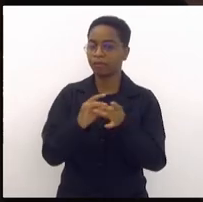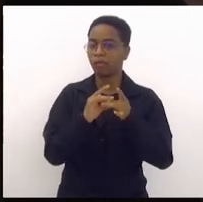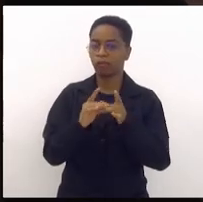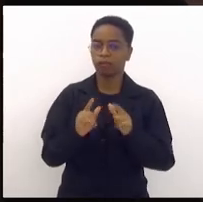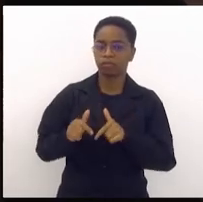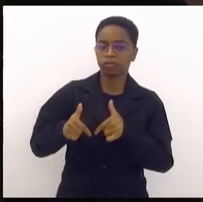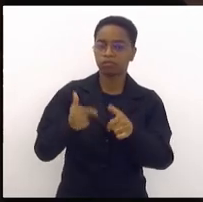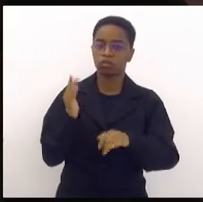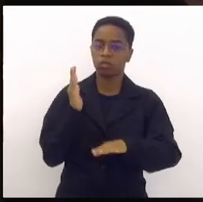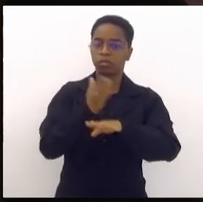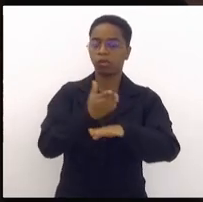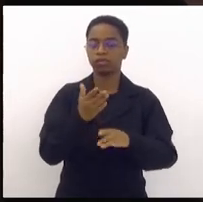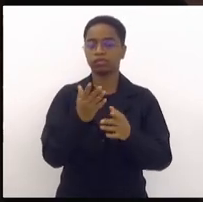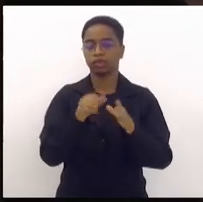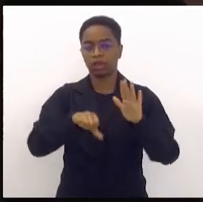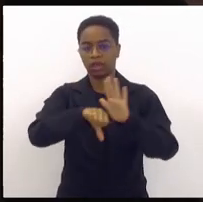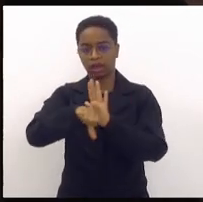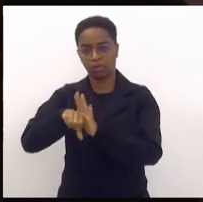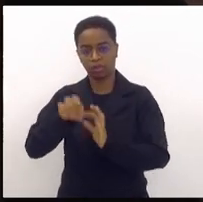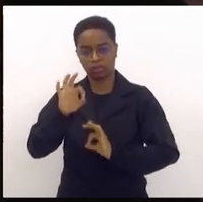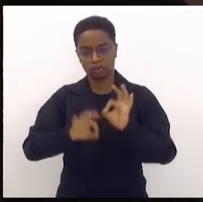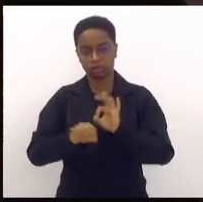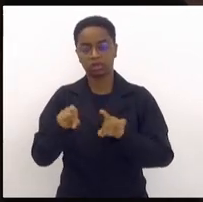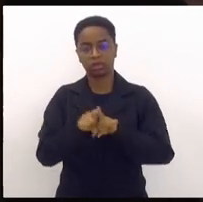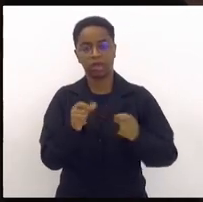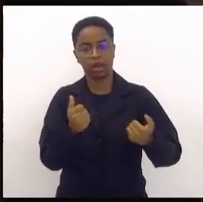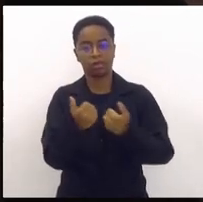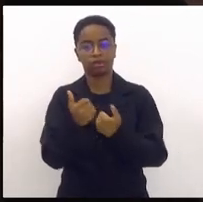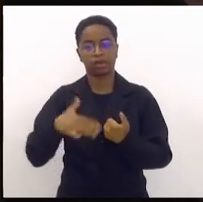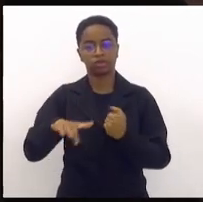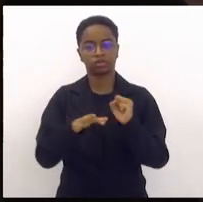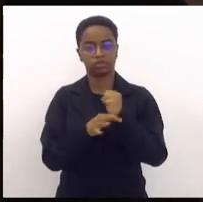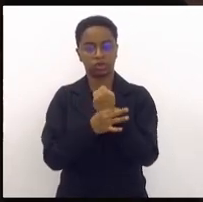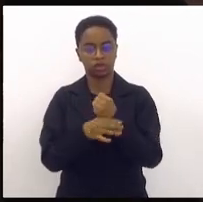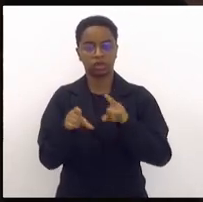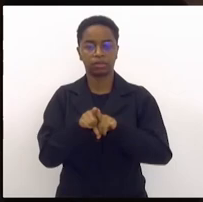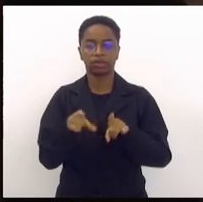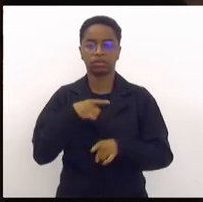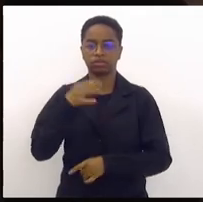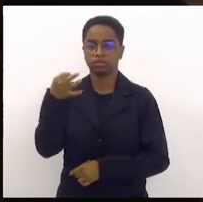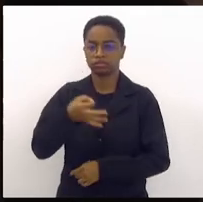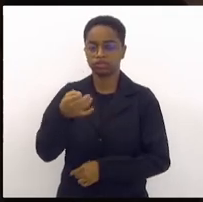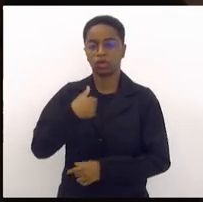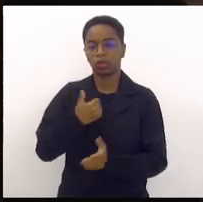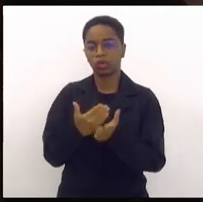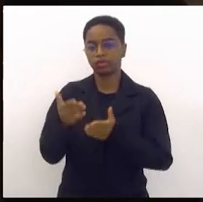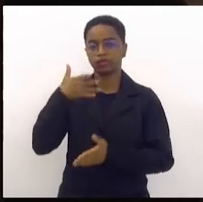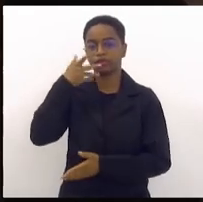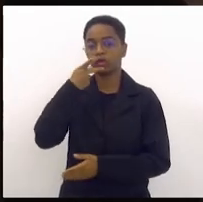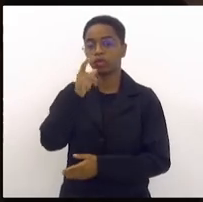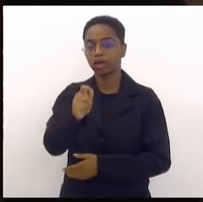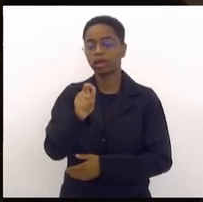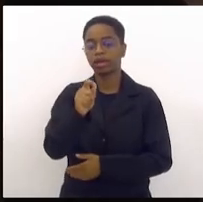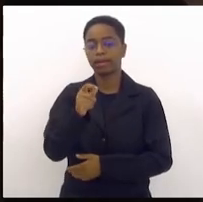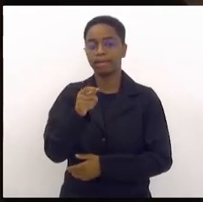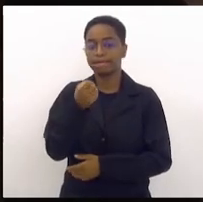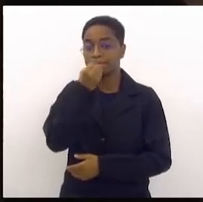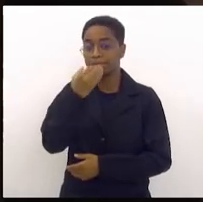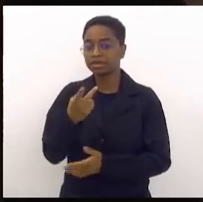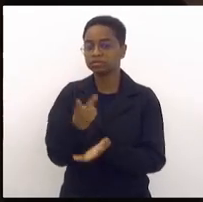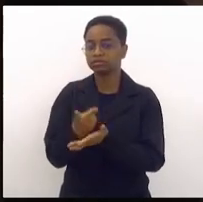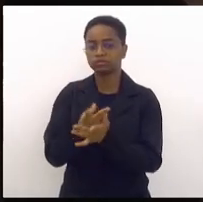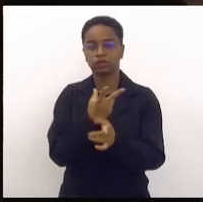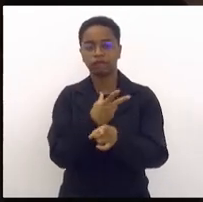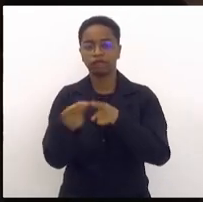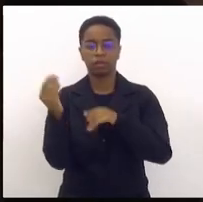apoio às forças de segurança, e tenho uma mais absoluta convicção, iniciei essa fala dizendo que o bem sempre vencerá